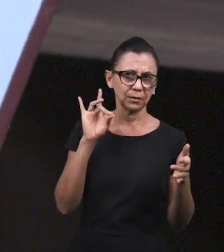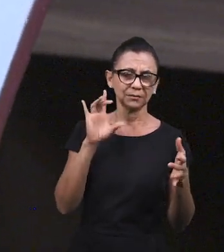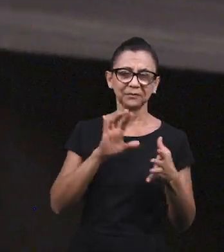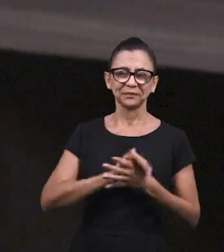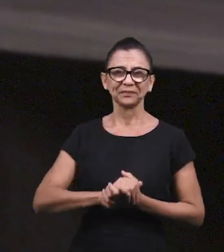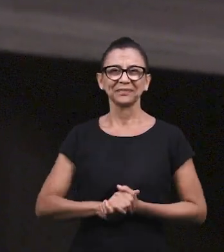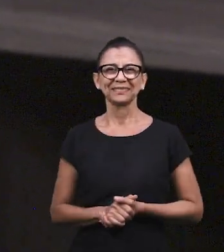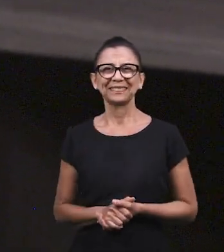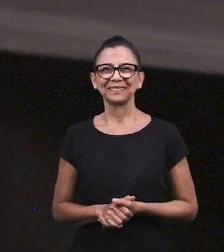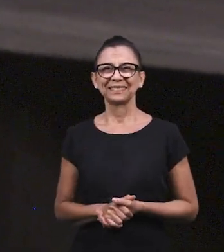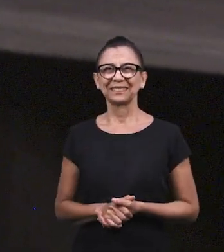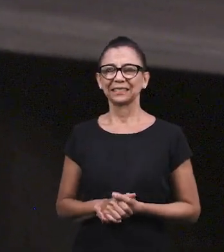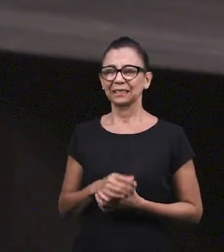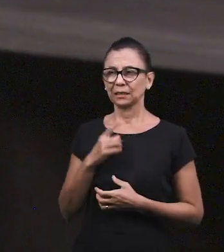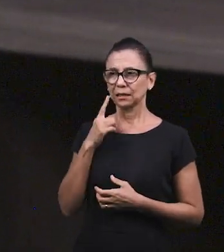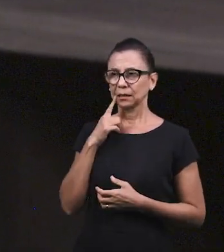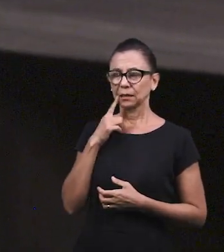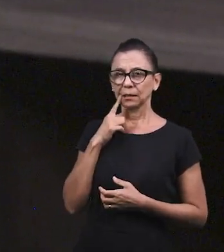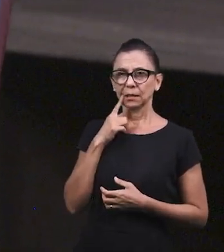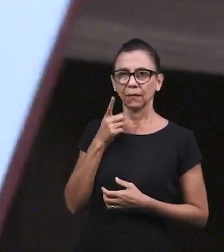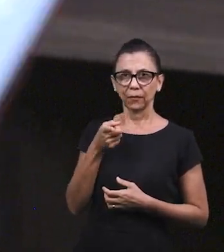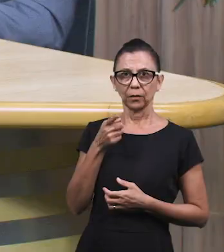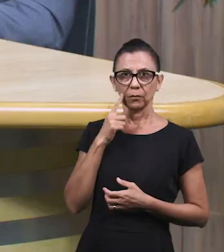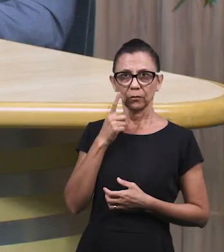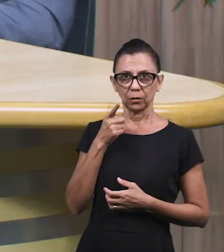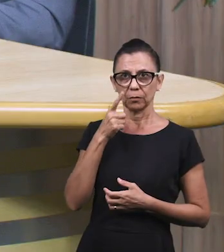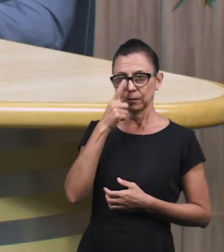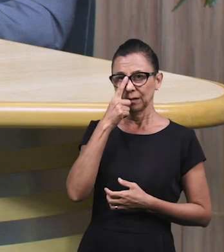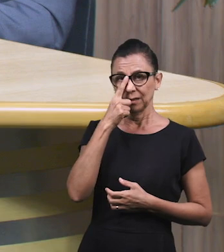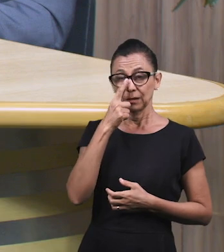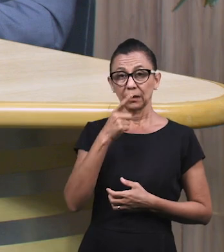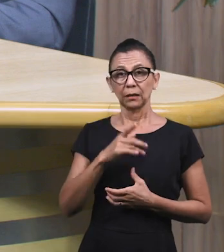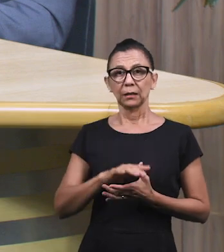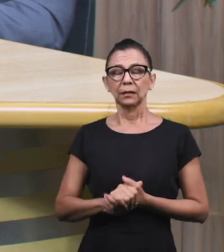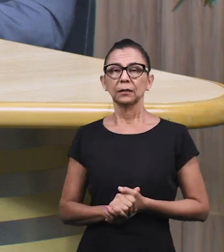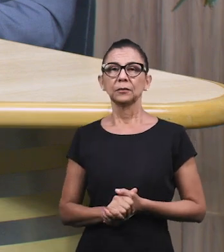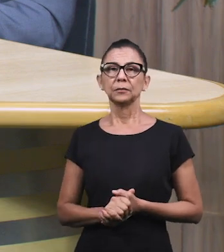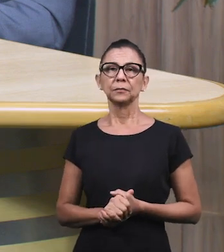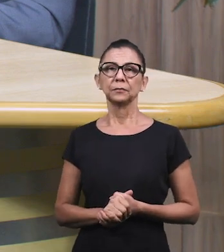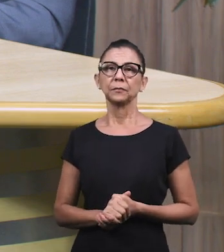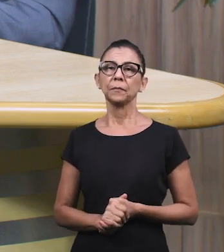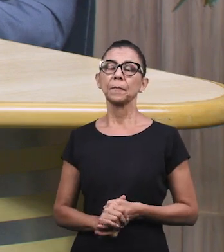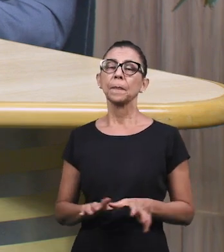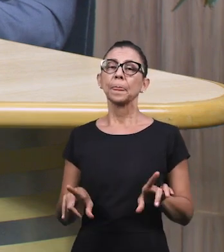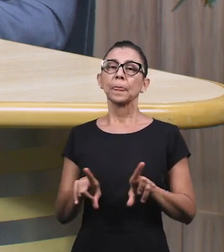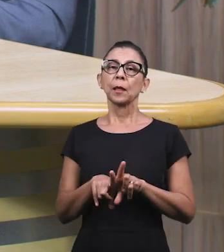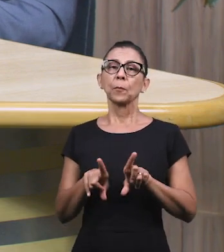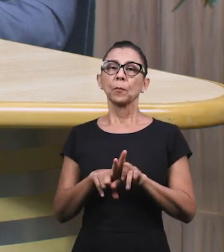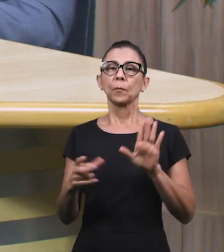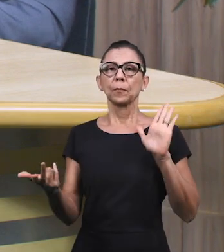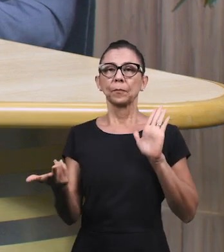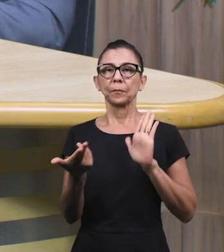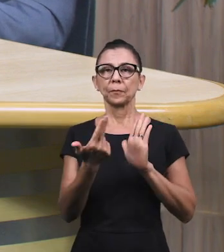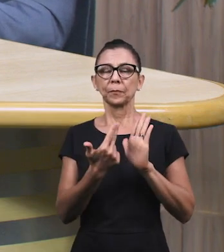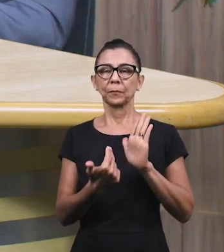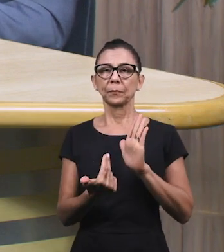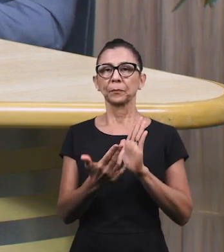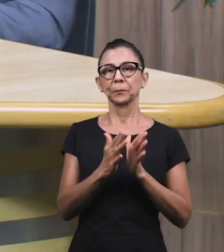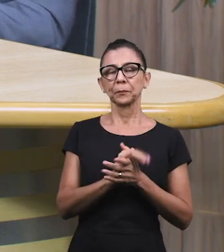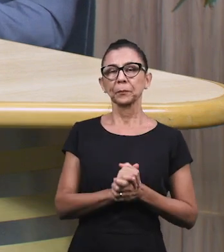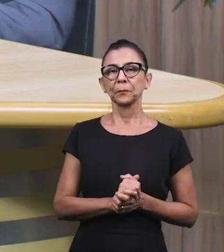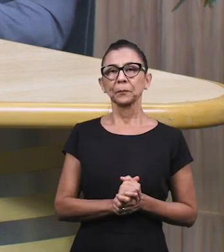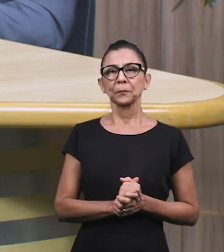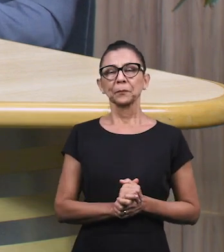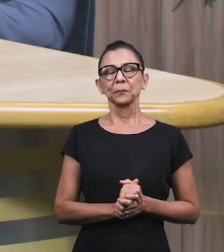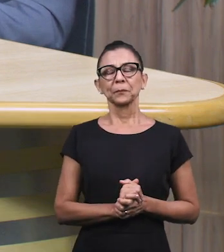pronto. Deu para que a gente tem esse gráfico, que a gente também pode mostrar ao longo dessa